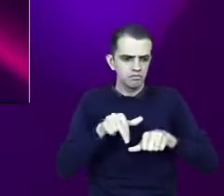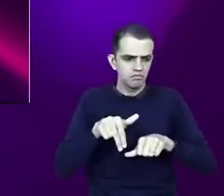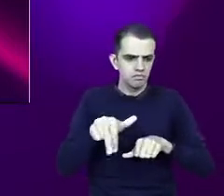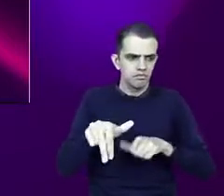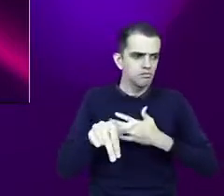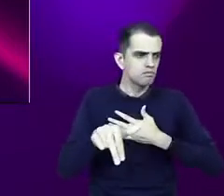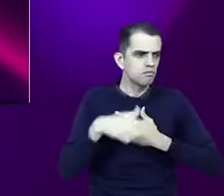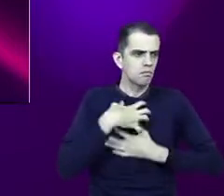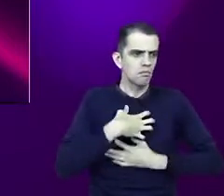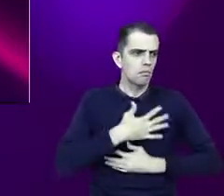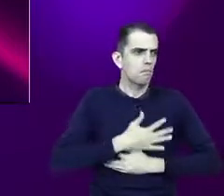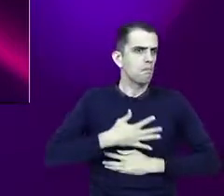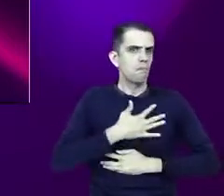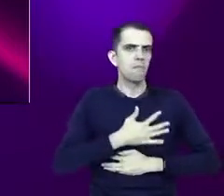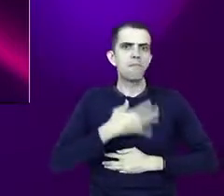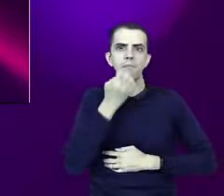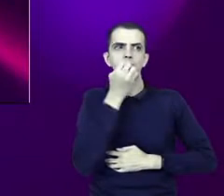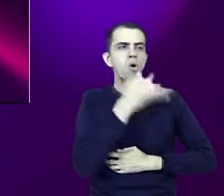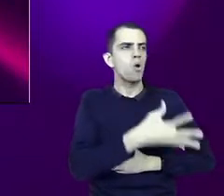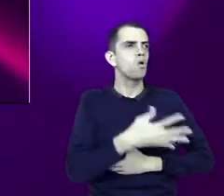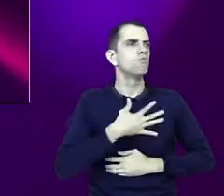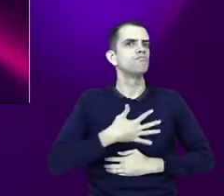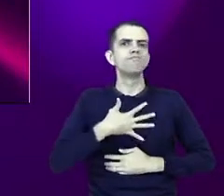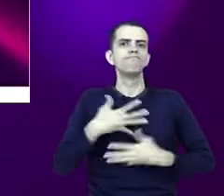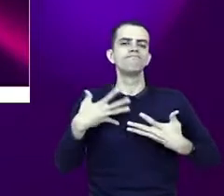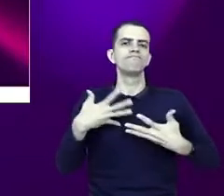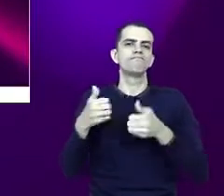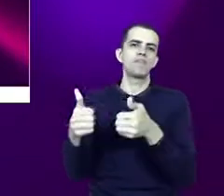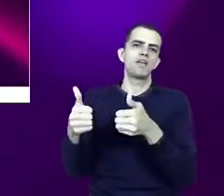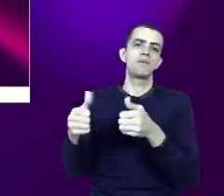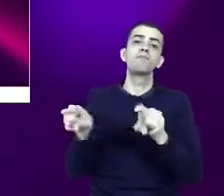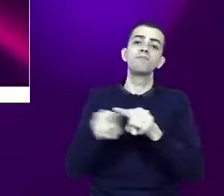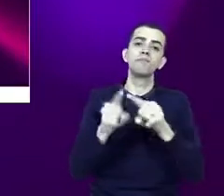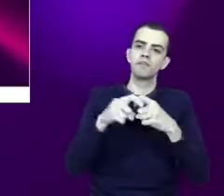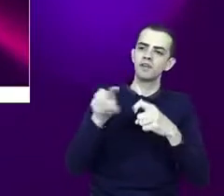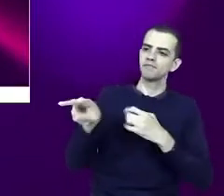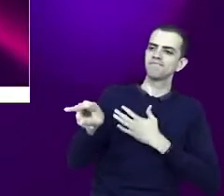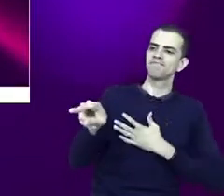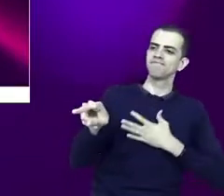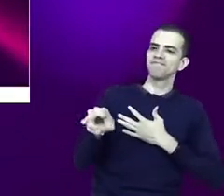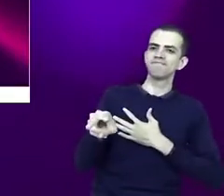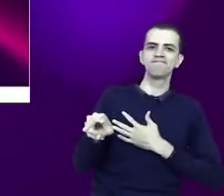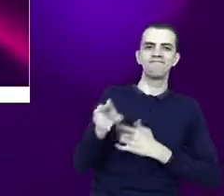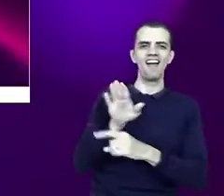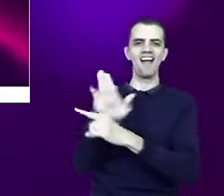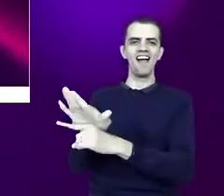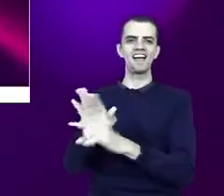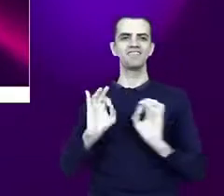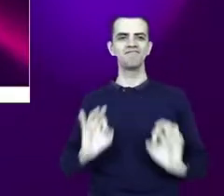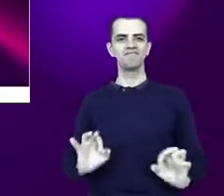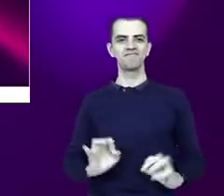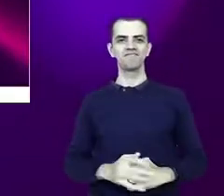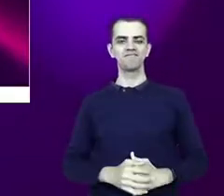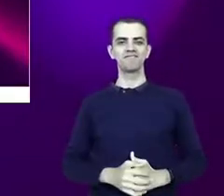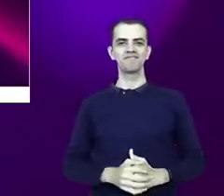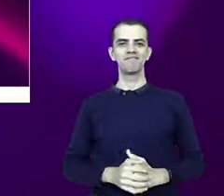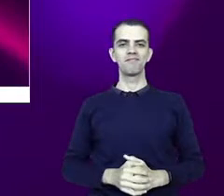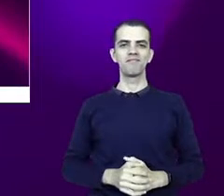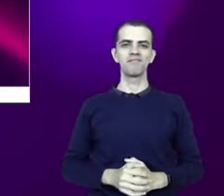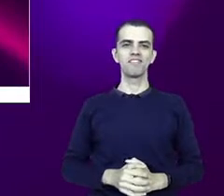para o seu paciente, no pós-operatório. É outra coisa importante do que a cirurgia robótica alterou na minha